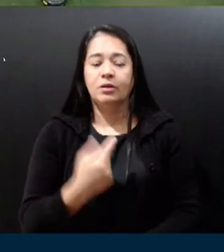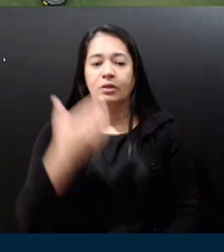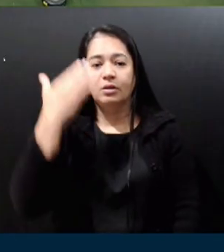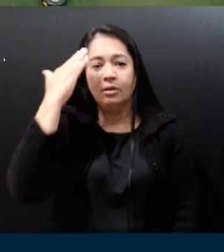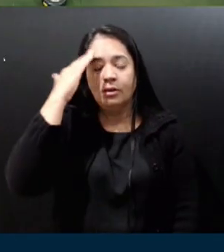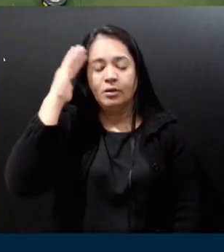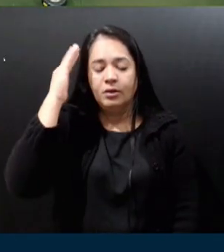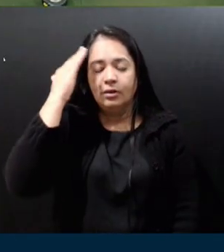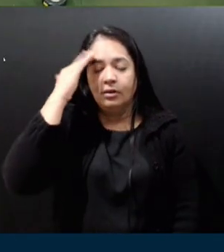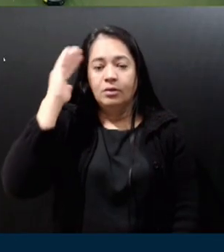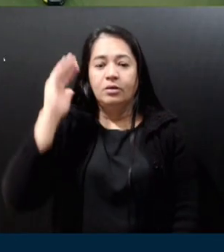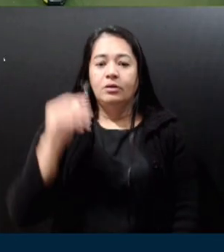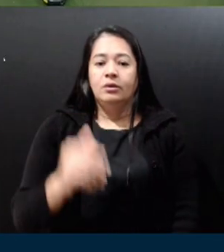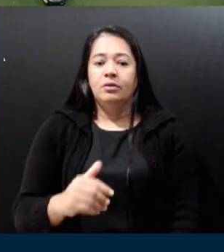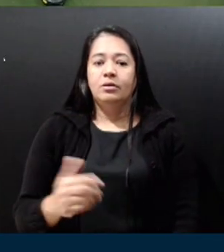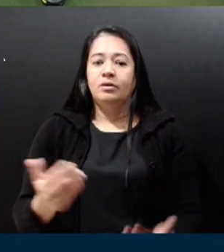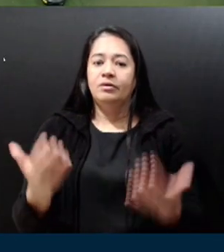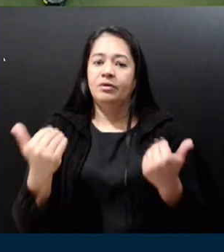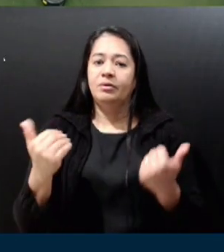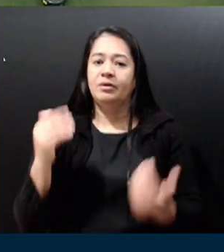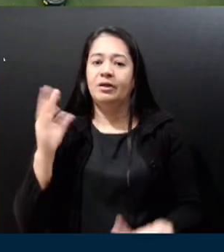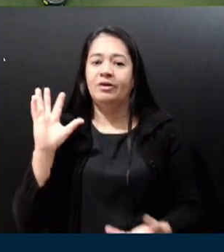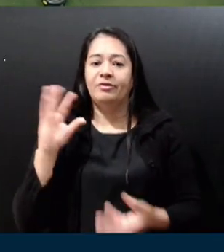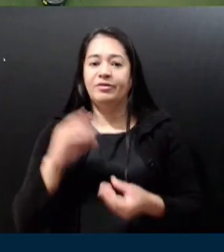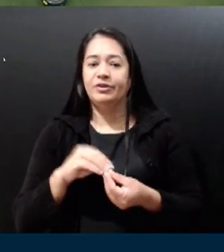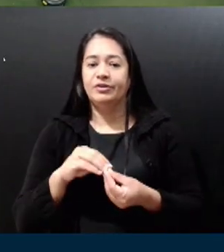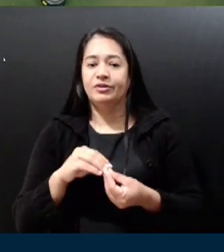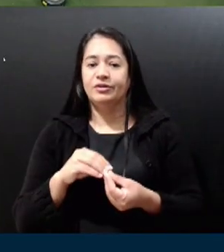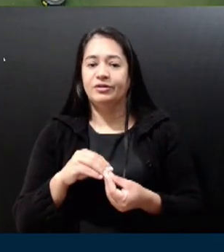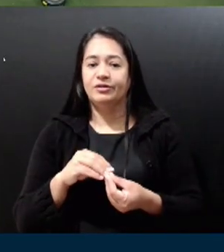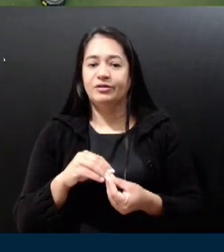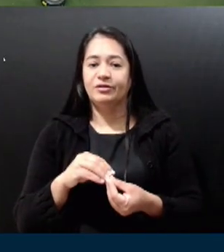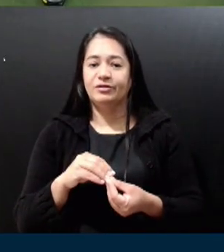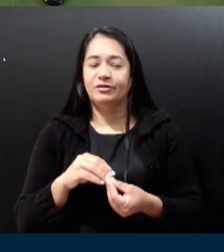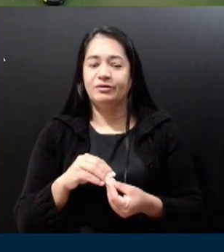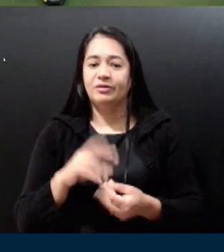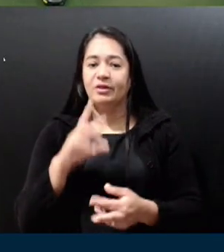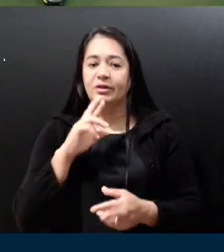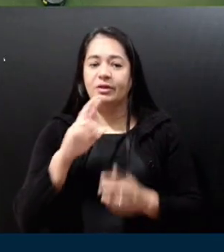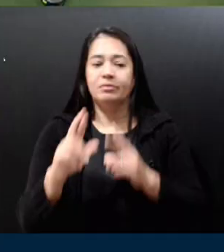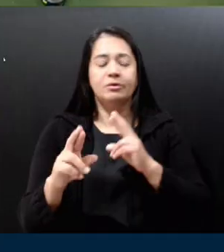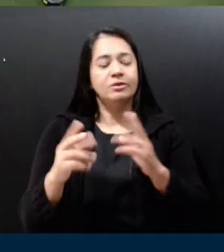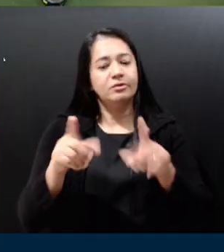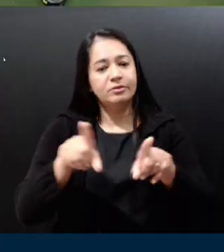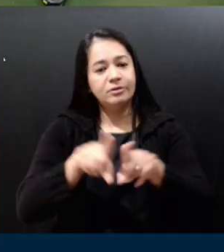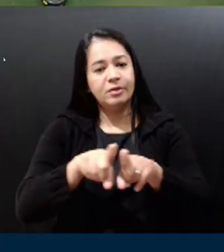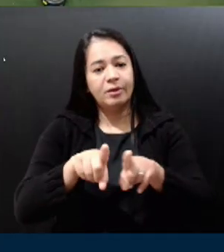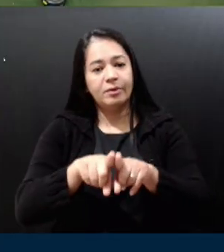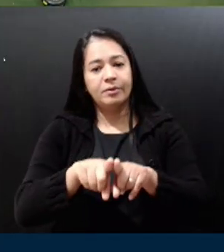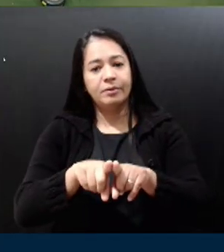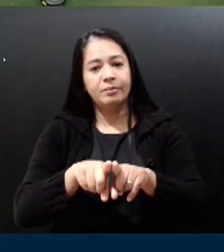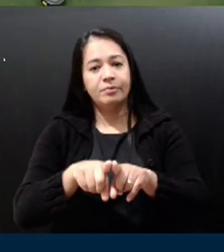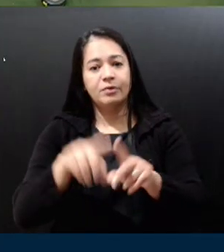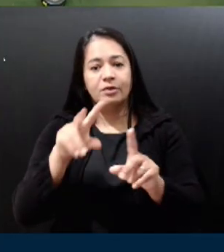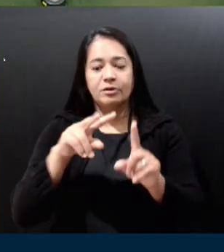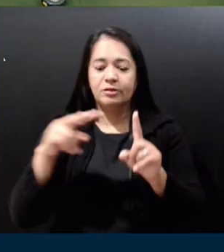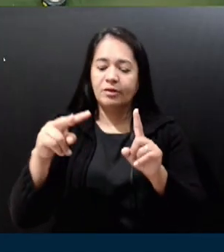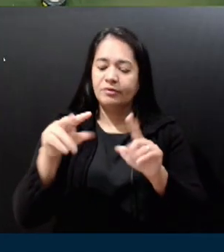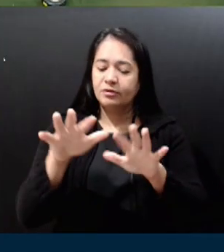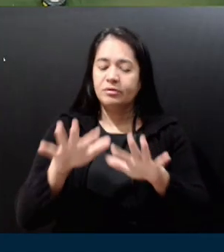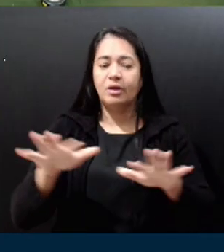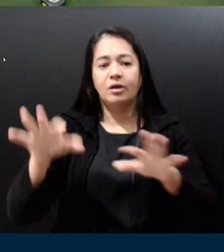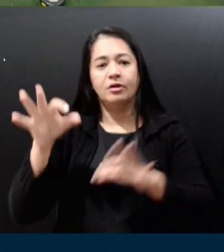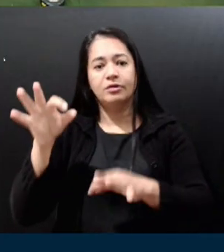doutor? E vamos lá, vamos fechar então respondendo também a visão jurídica, né, a Bruna Almeida,